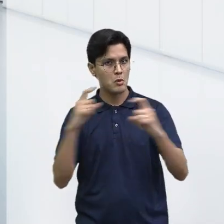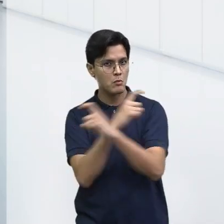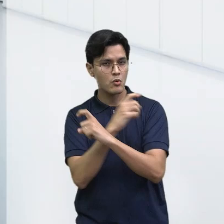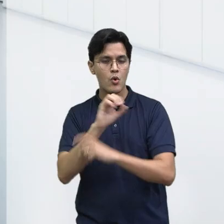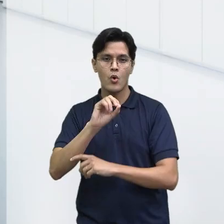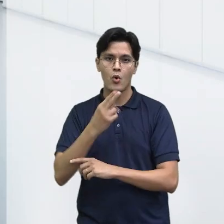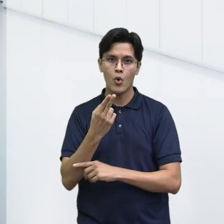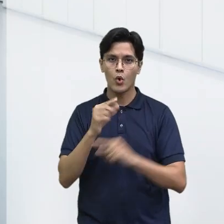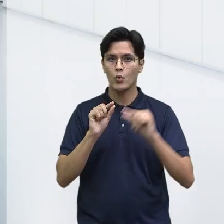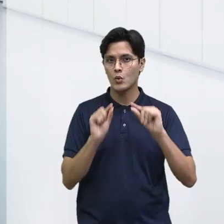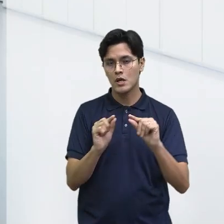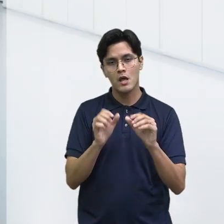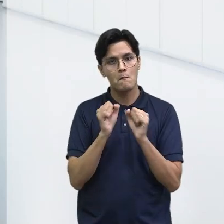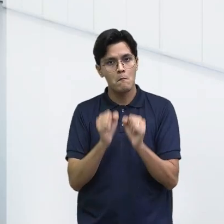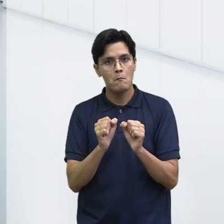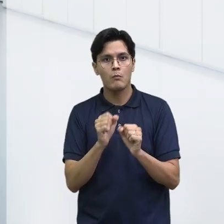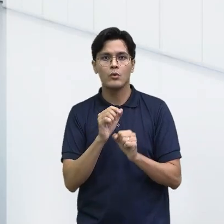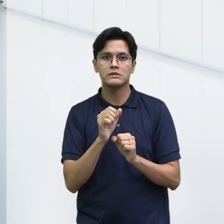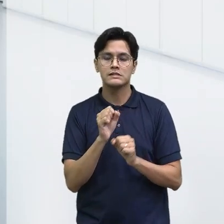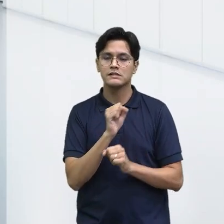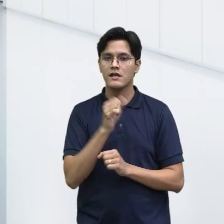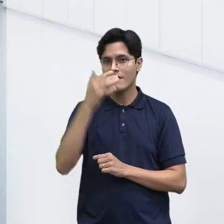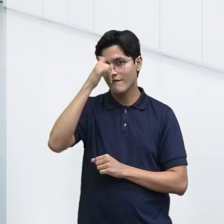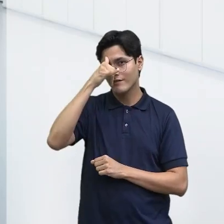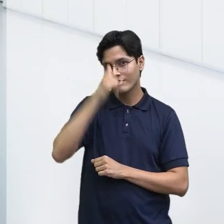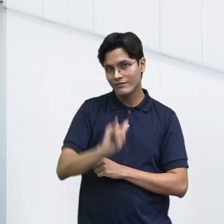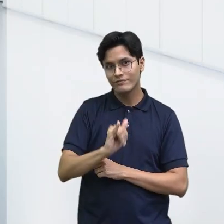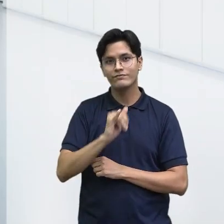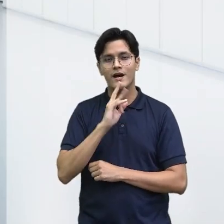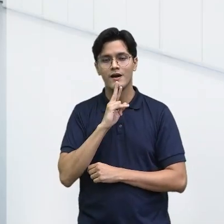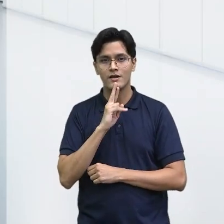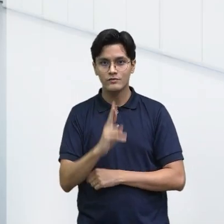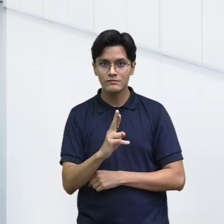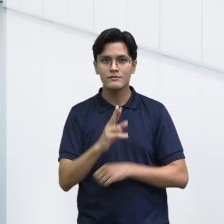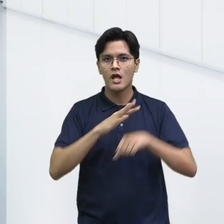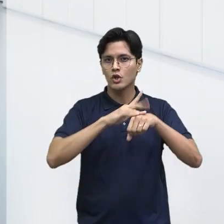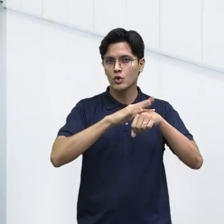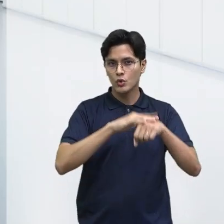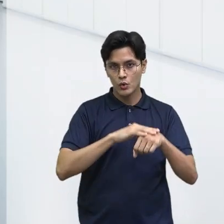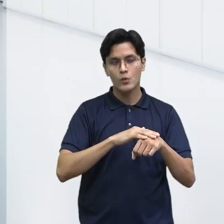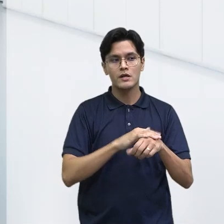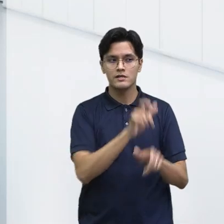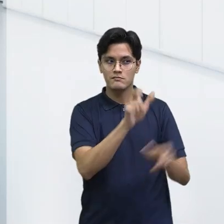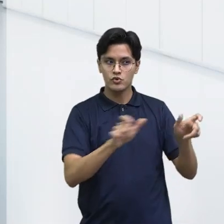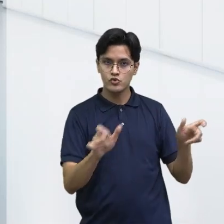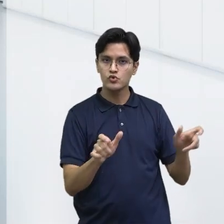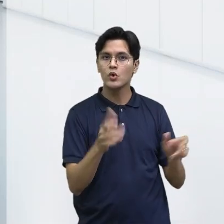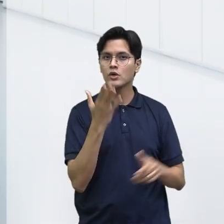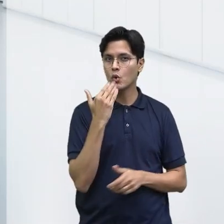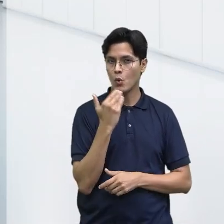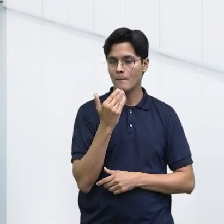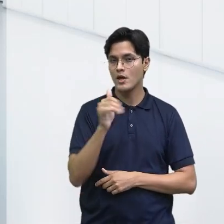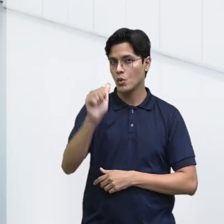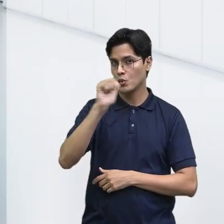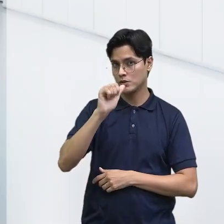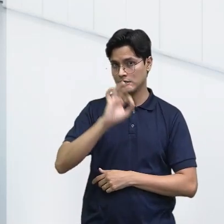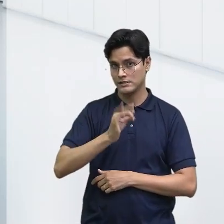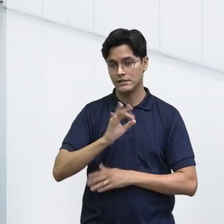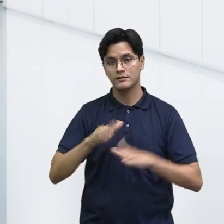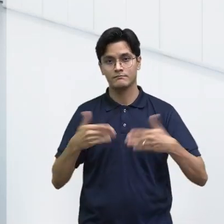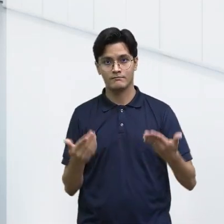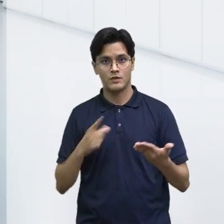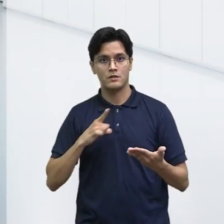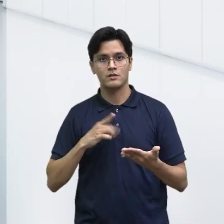ou um risco ou uma doença aos consumidores. Então, a gente tem